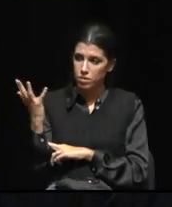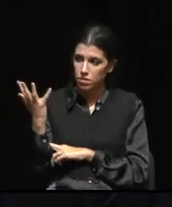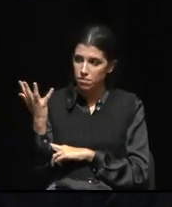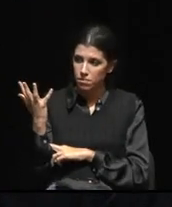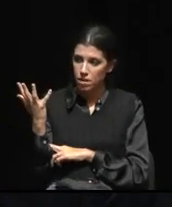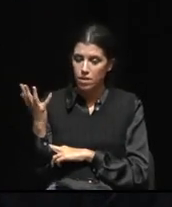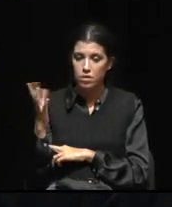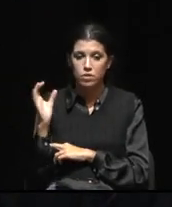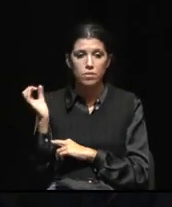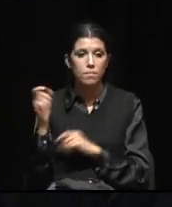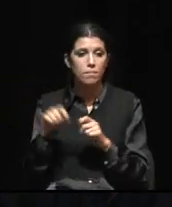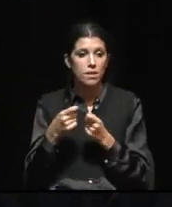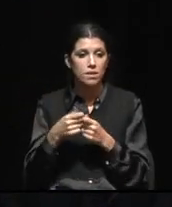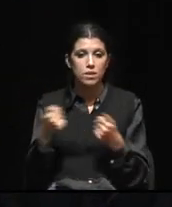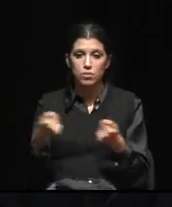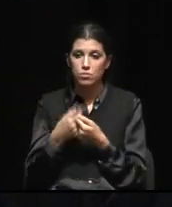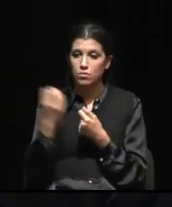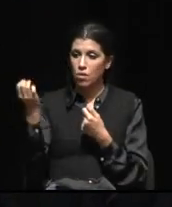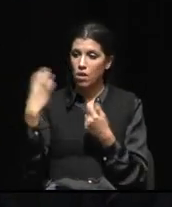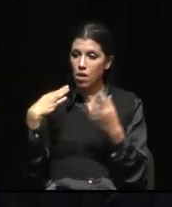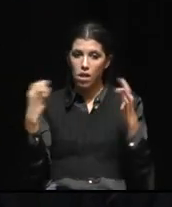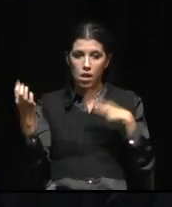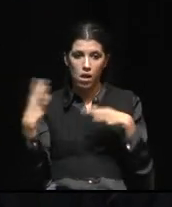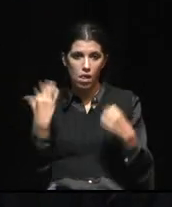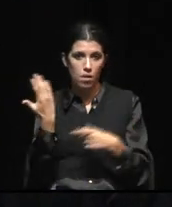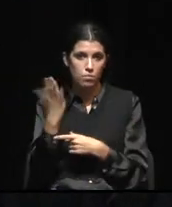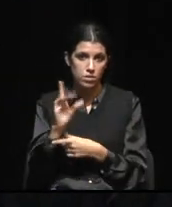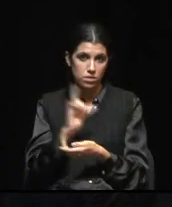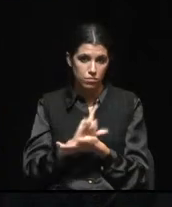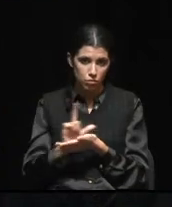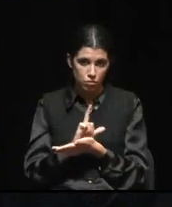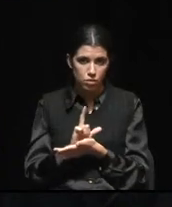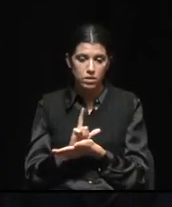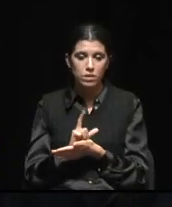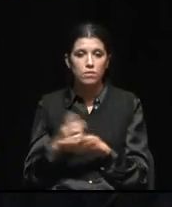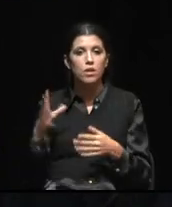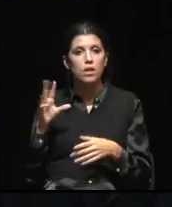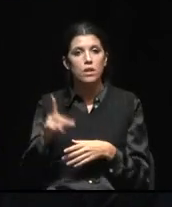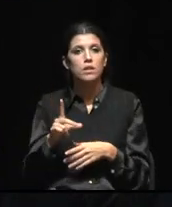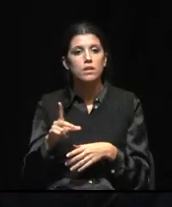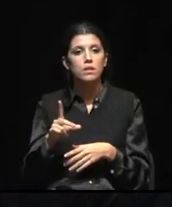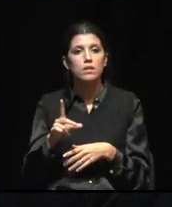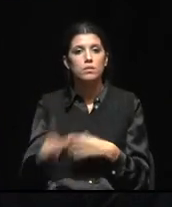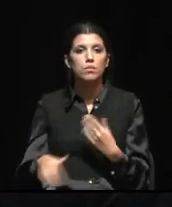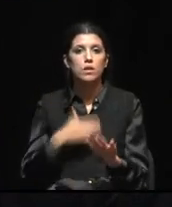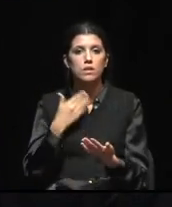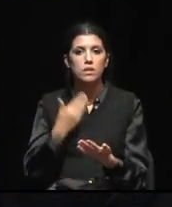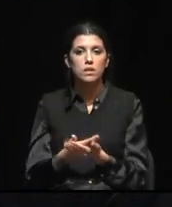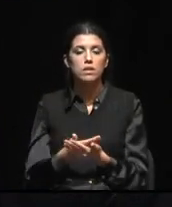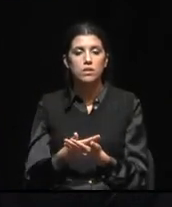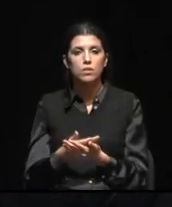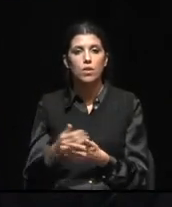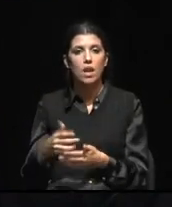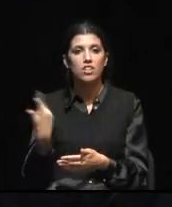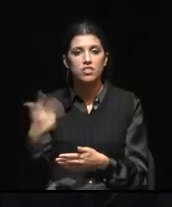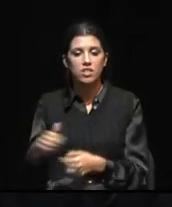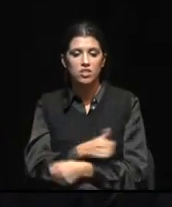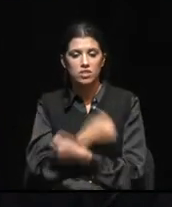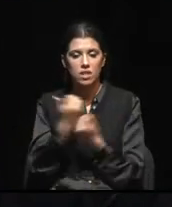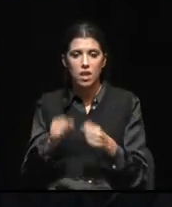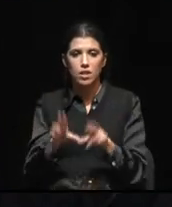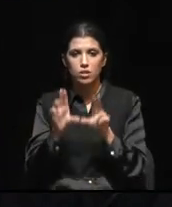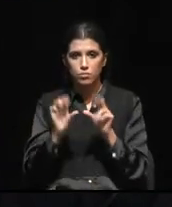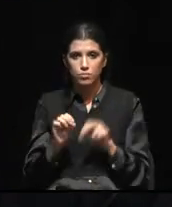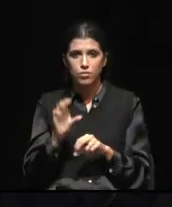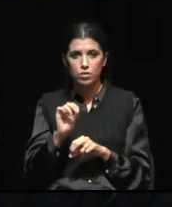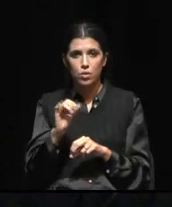por sugestão de vários partidos da oposição incluindo o livre Lisboa candidatou-se à missão das 100 cidades inteligentes e climaticamente neutras